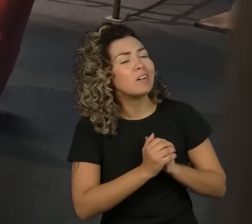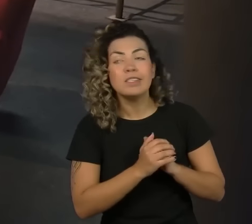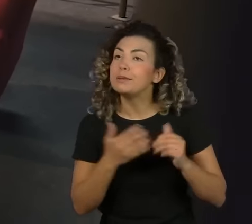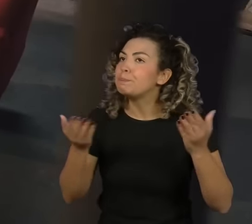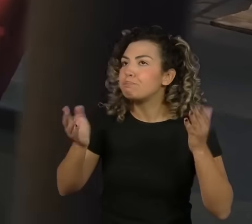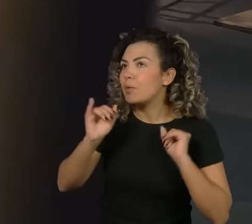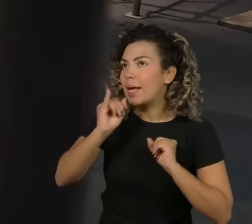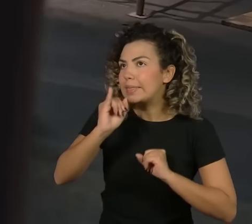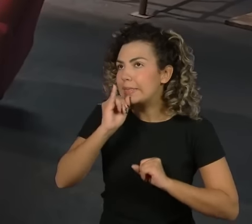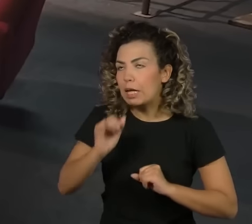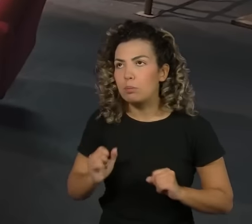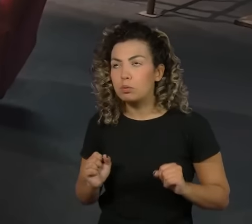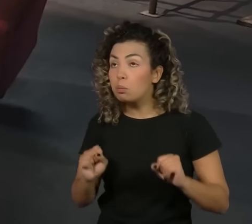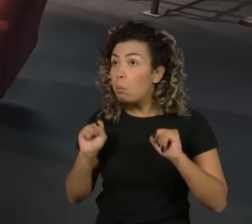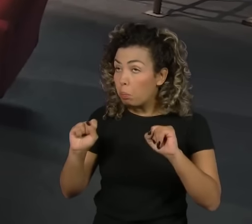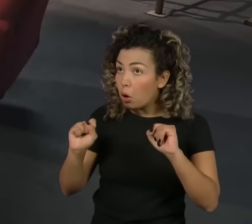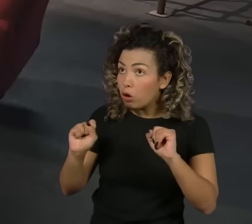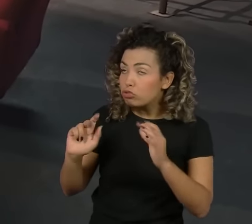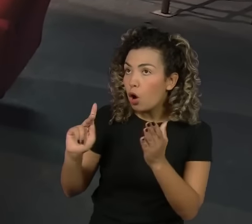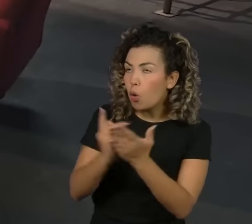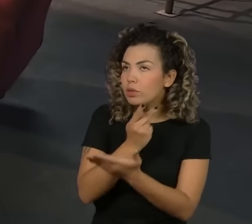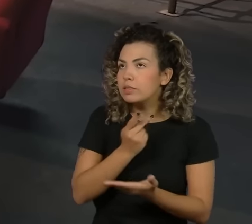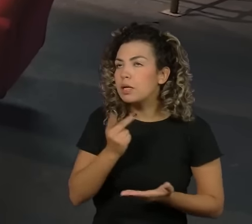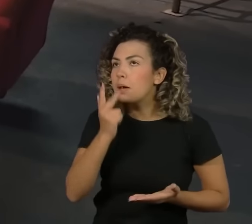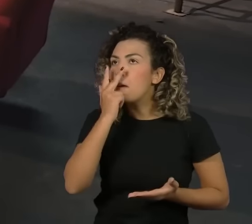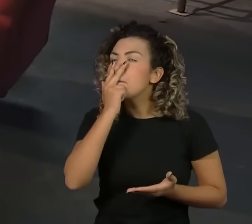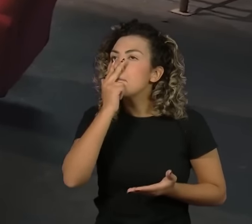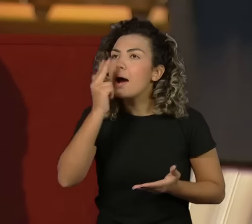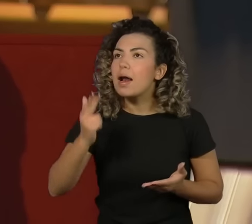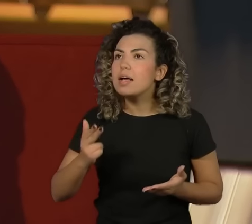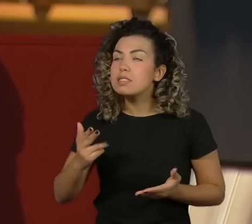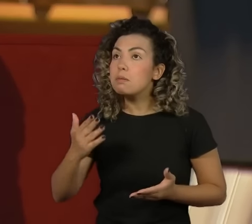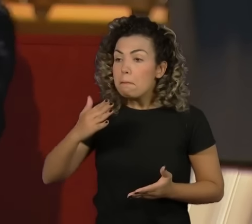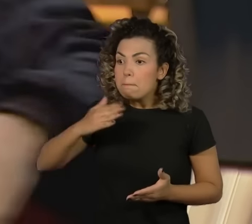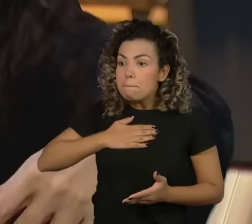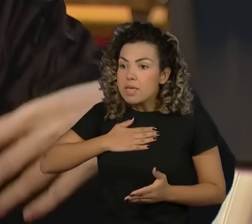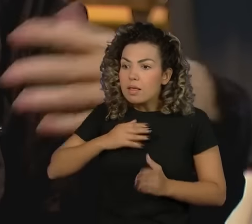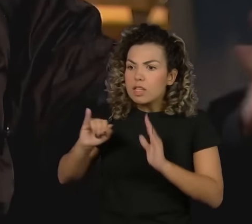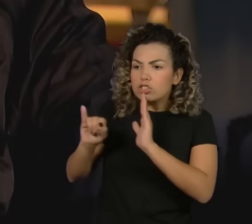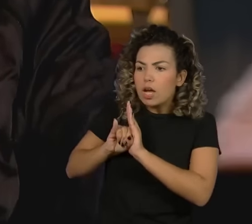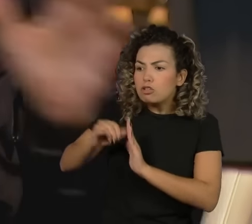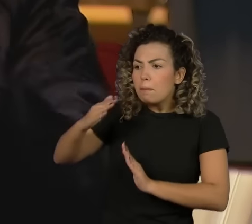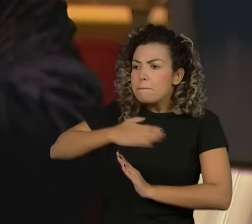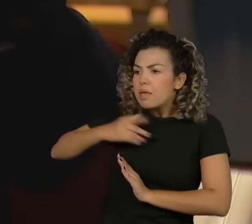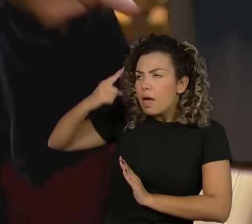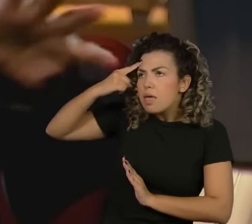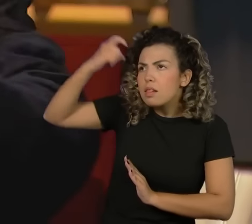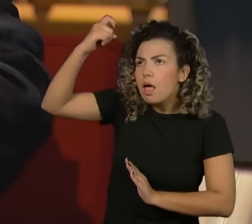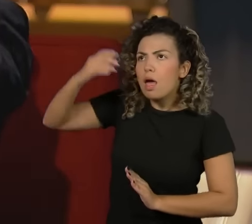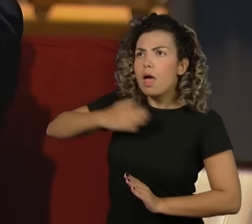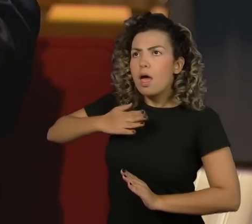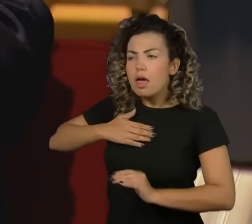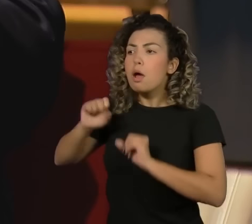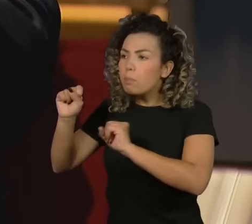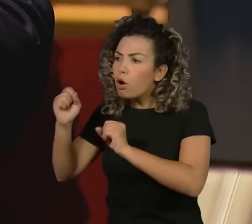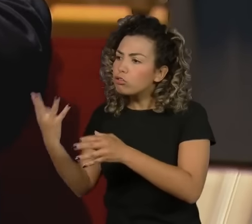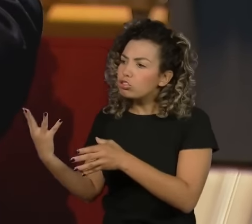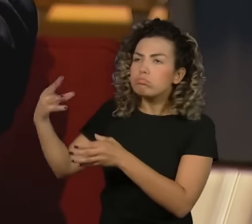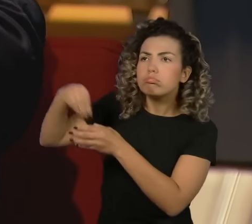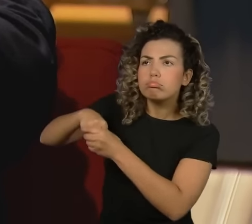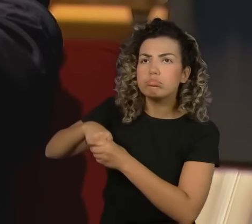da ideologia se infiltrar muito mais na música popular do que nas artes plásticas, porque nas artes plásticas tem